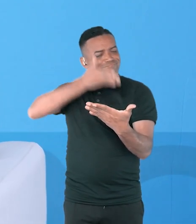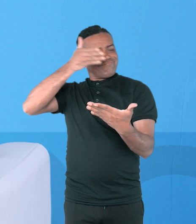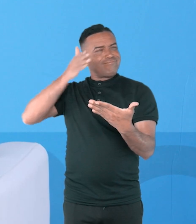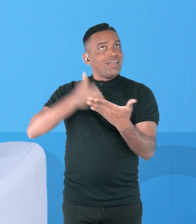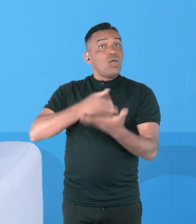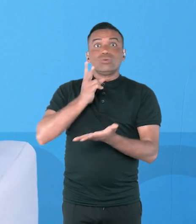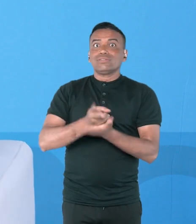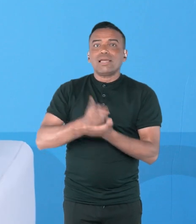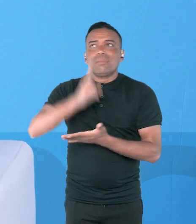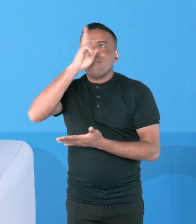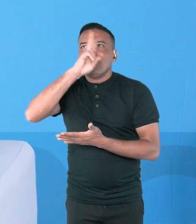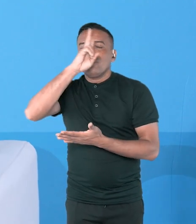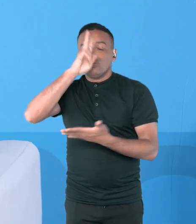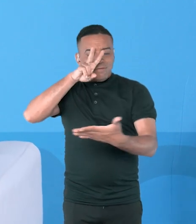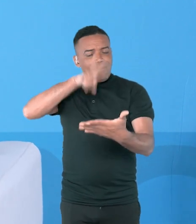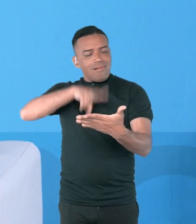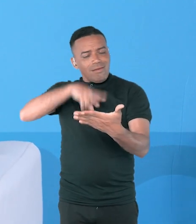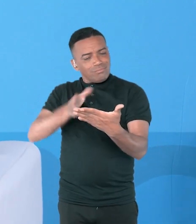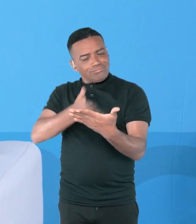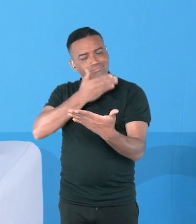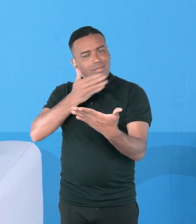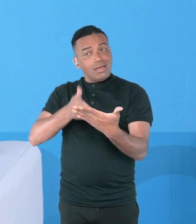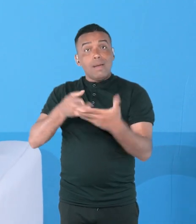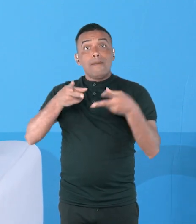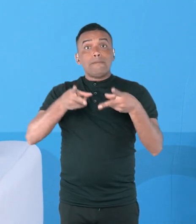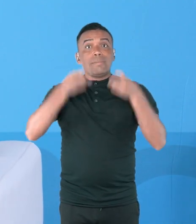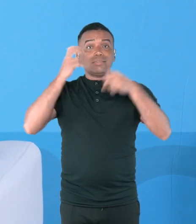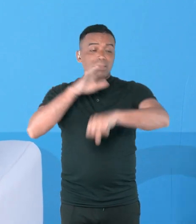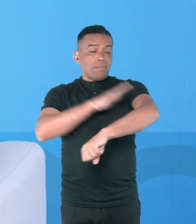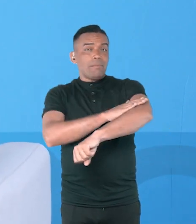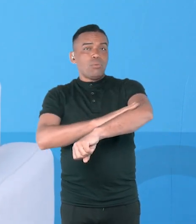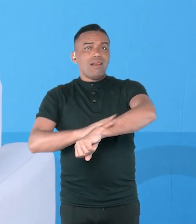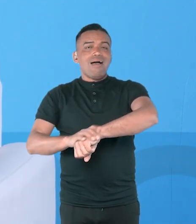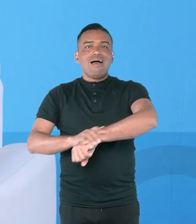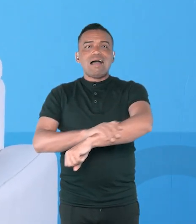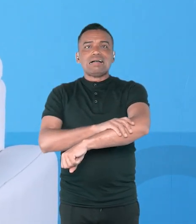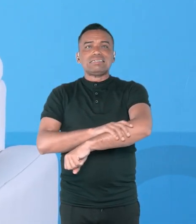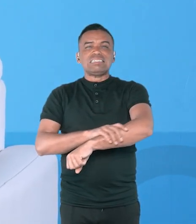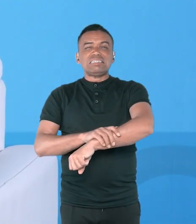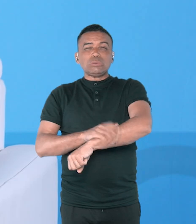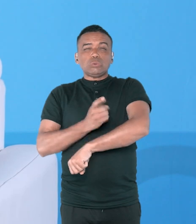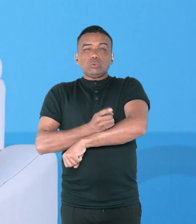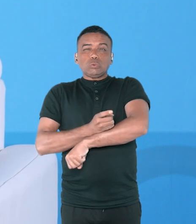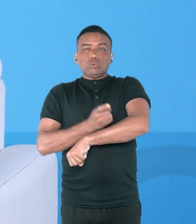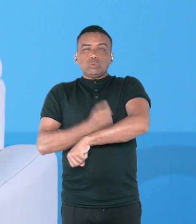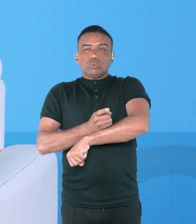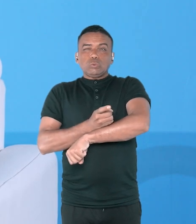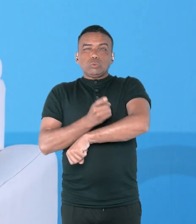eu sempre lembro que uma vez eu estava lendo assim e eu não fui percebendo o quanto que meu braço estava